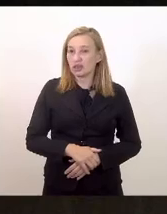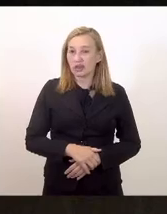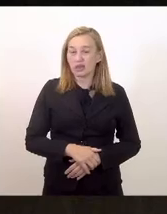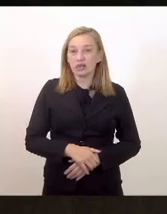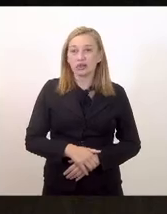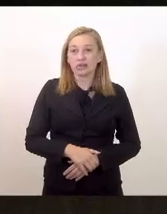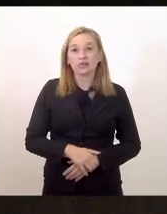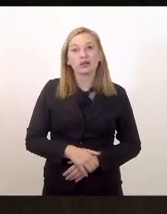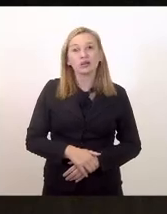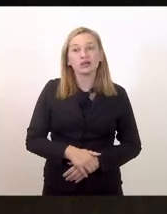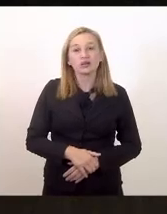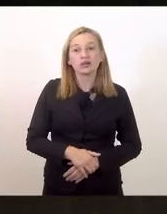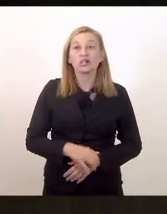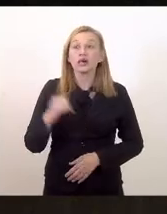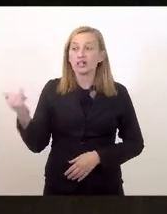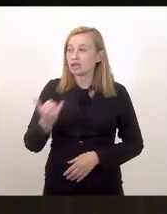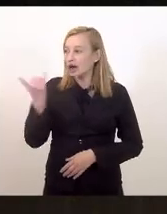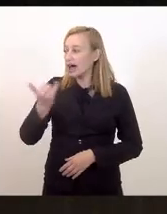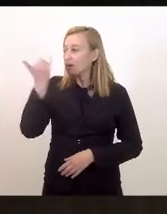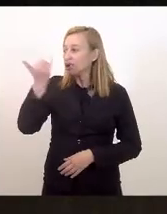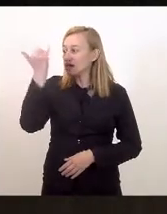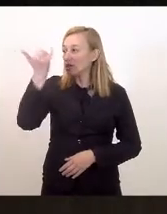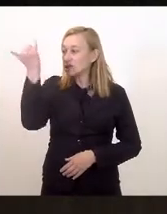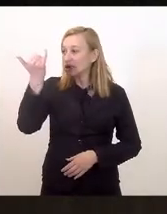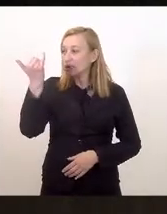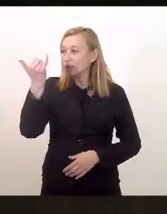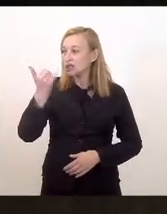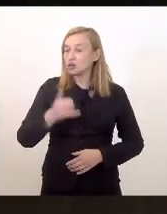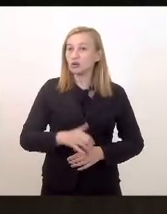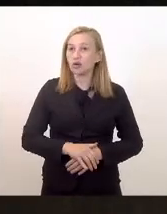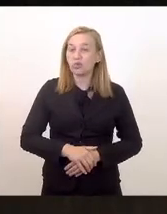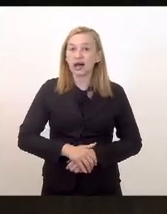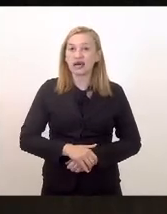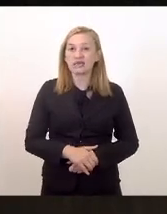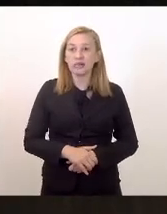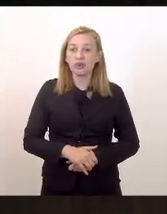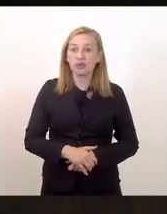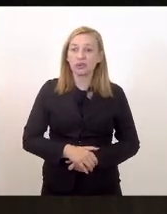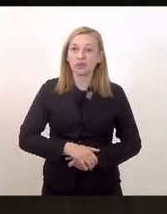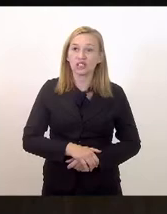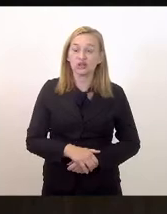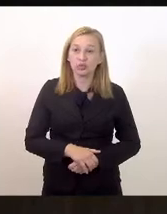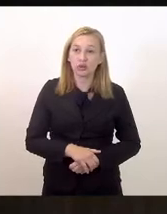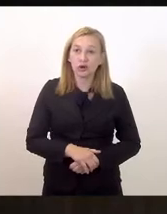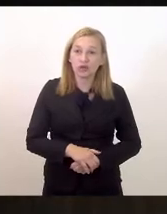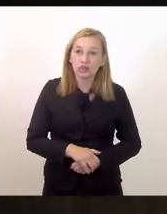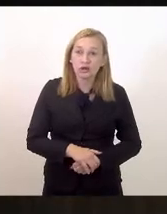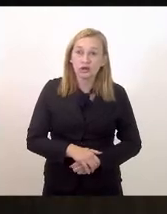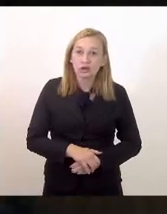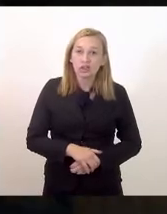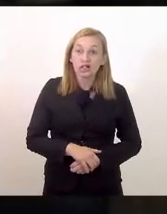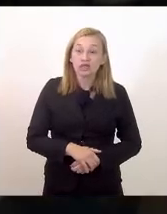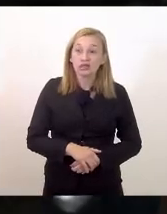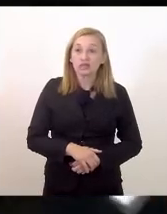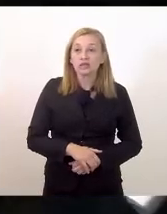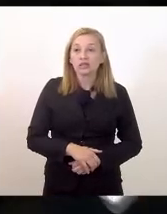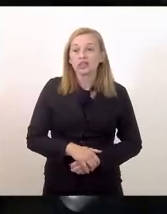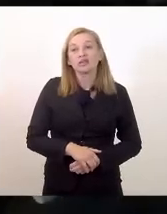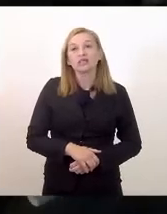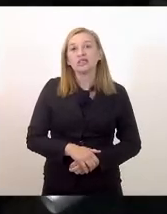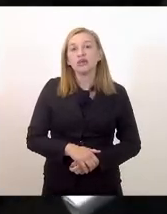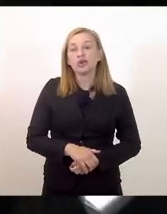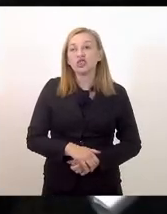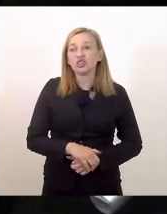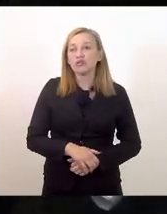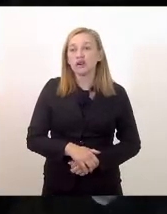Então, é de vital importância essa implantação para aquela região. E também eu gostaria, para